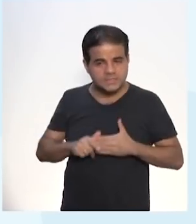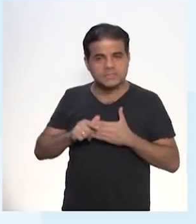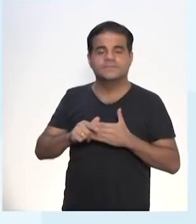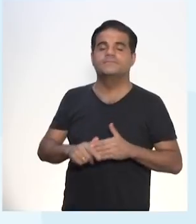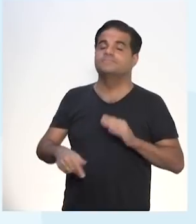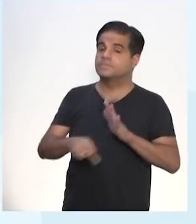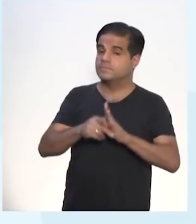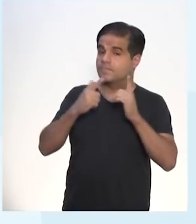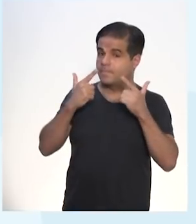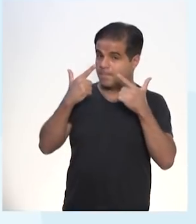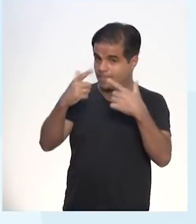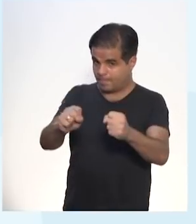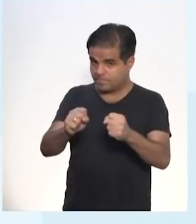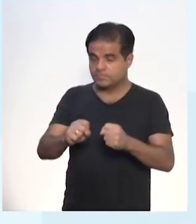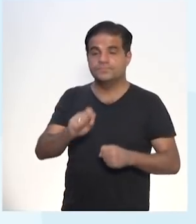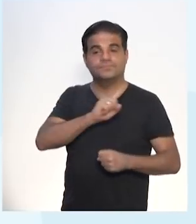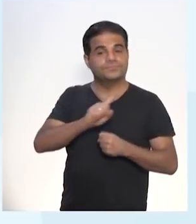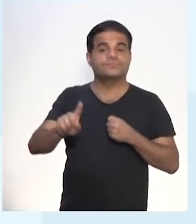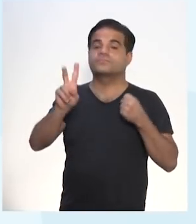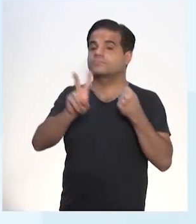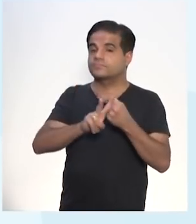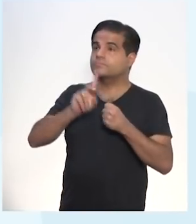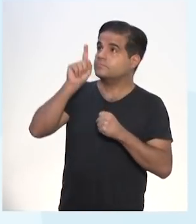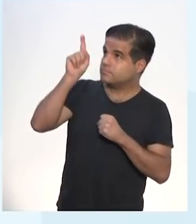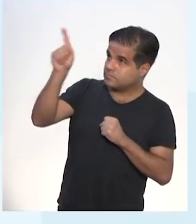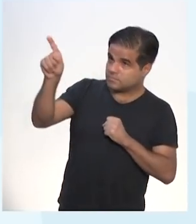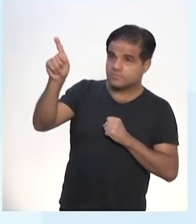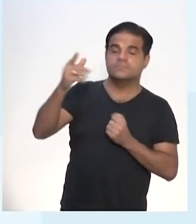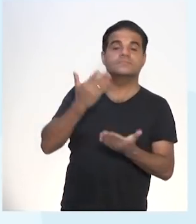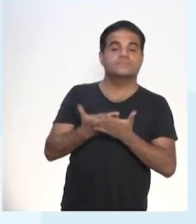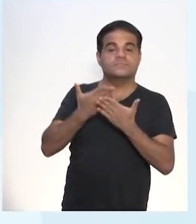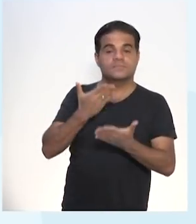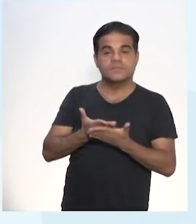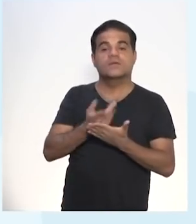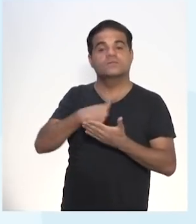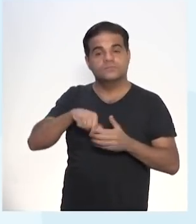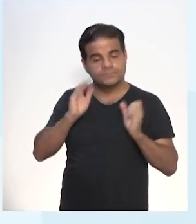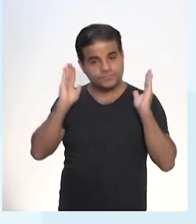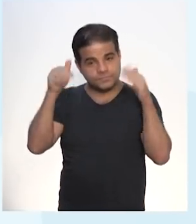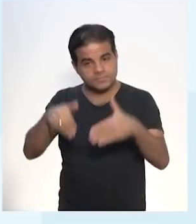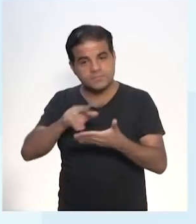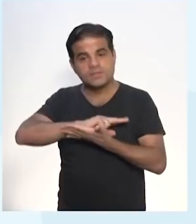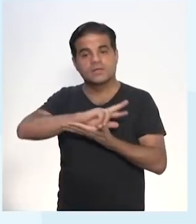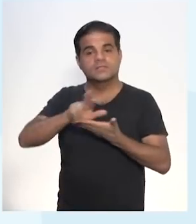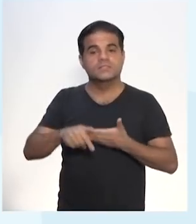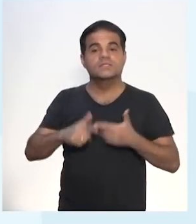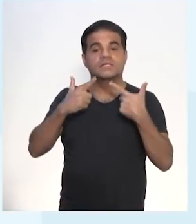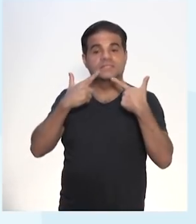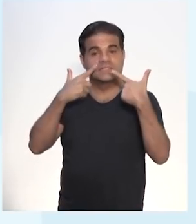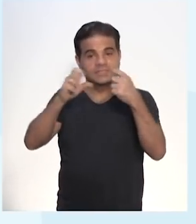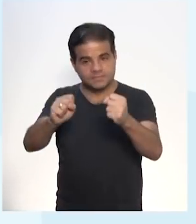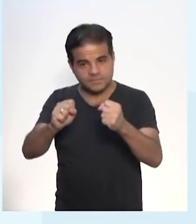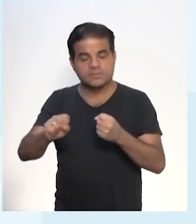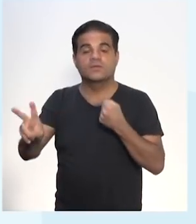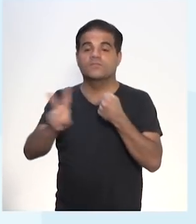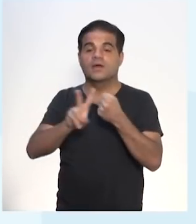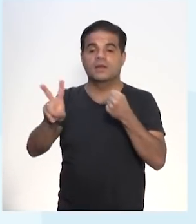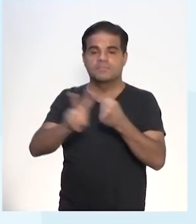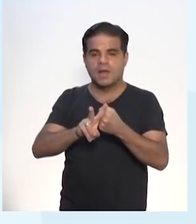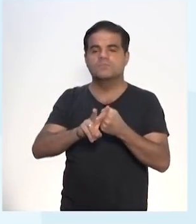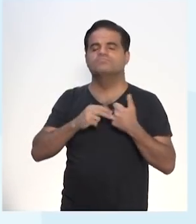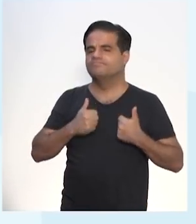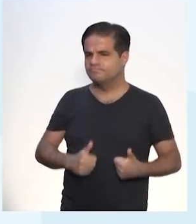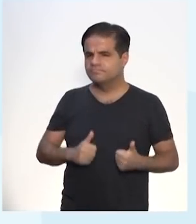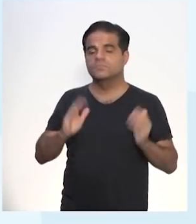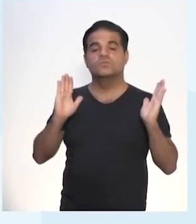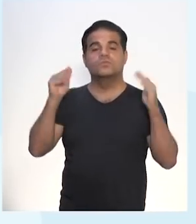da linguagem não verbal. Já nessa aula, nós vamos focar nas características da linguagem verbal. Tá? Então,